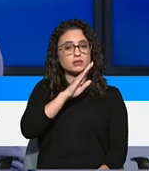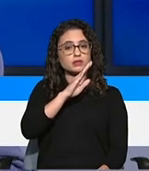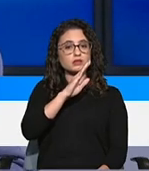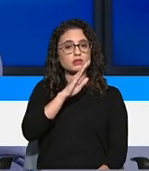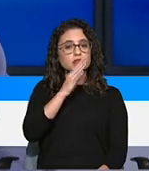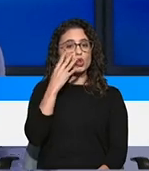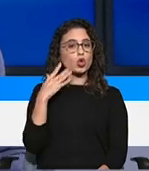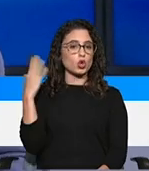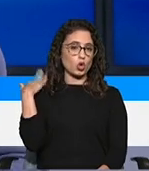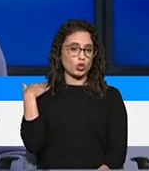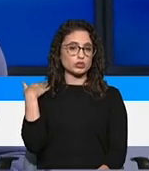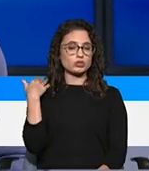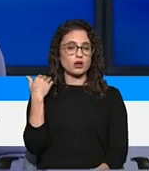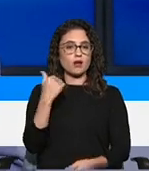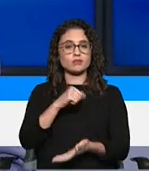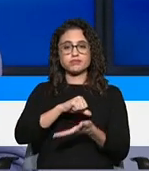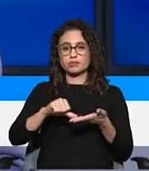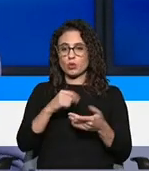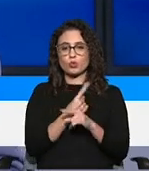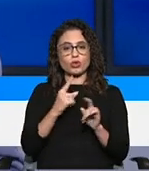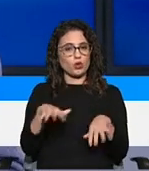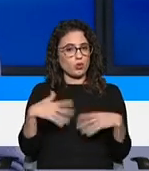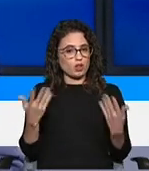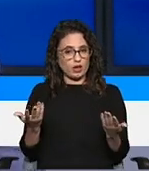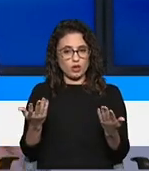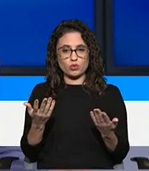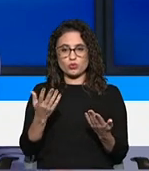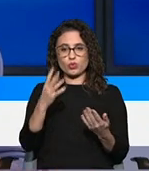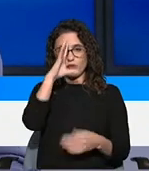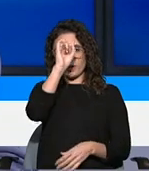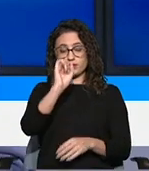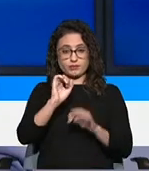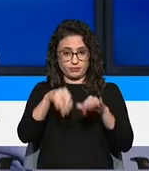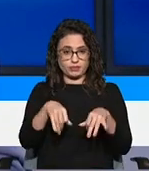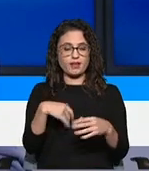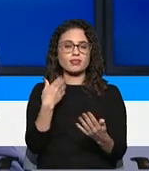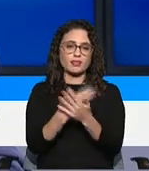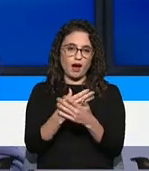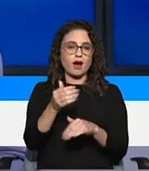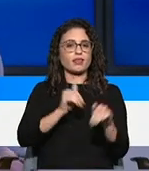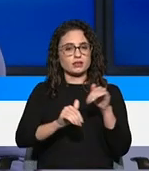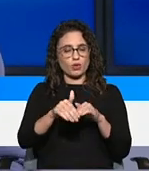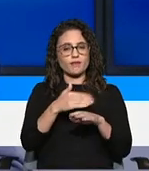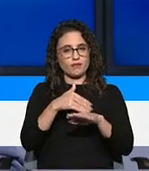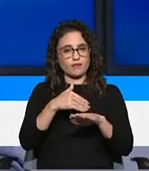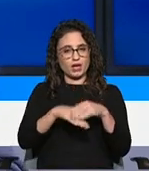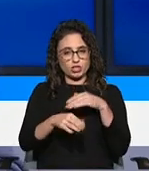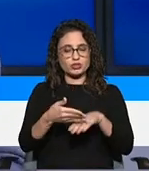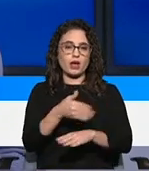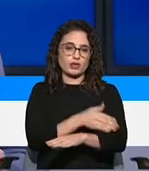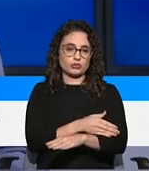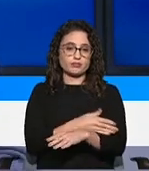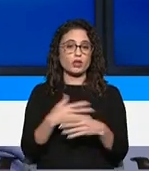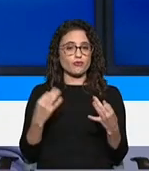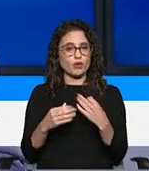abandonasse por alguma razão por alguma questão o governo provocaria eleições antecipadas foi aquilo que fez e também